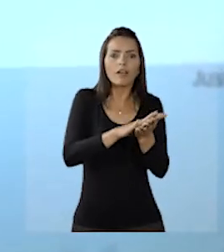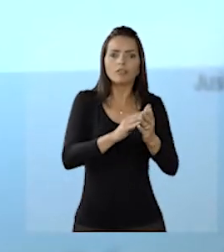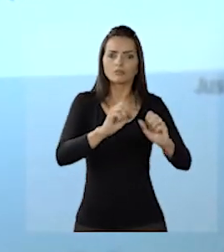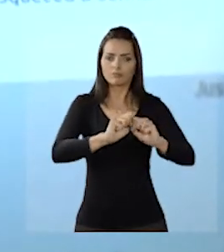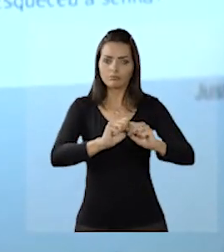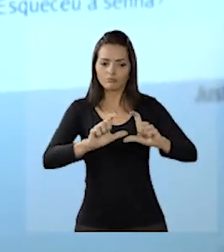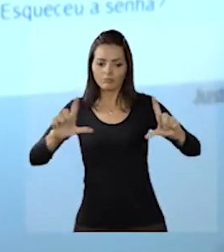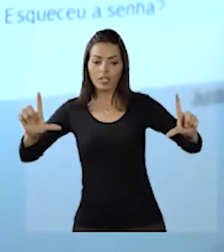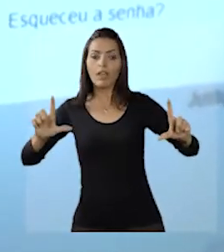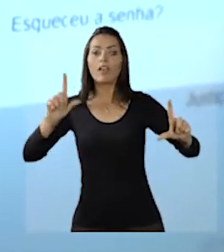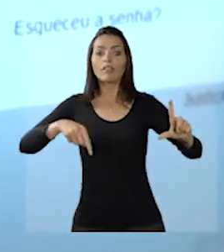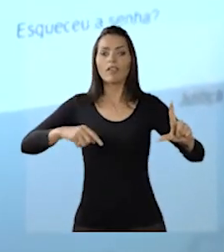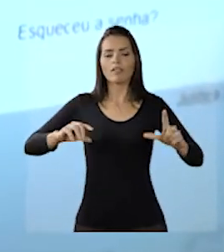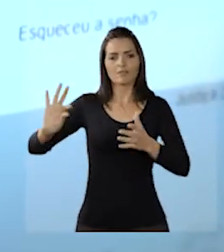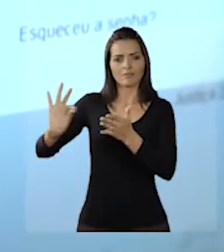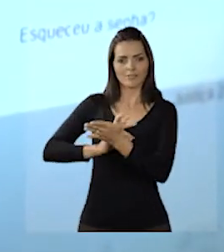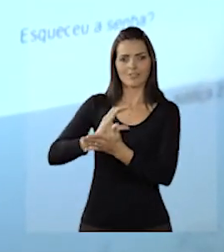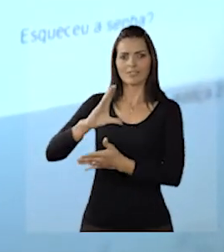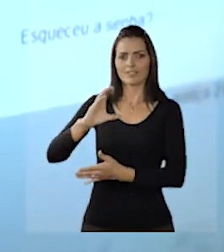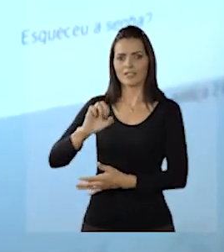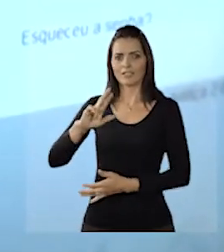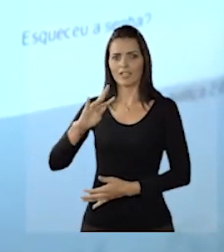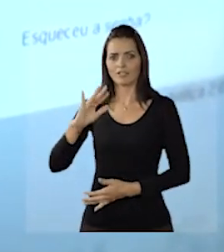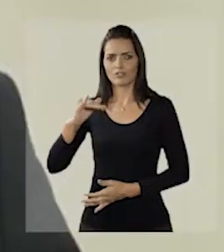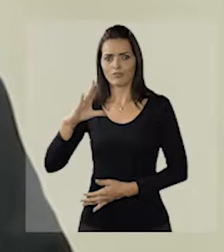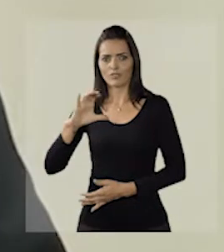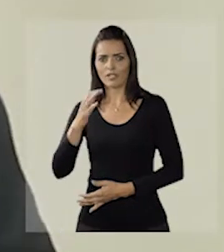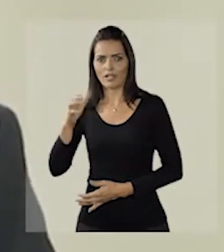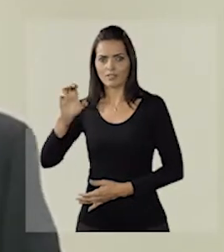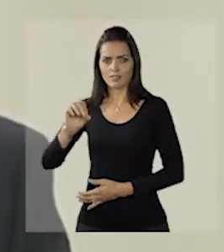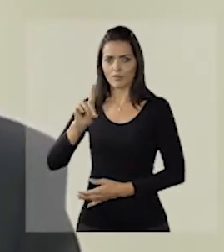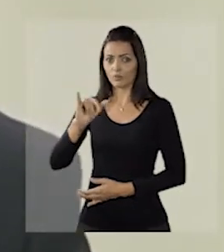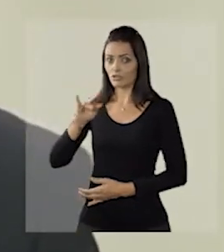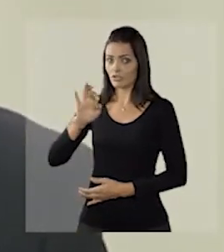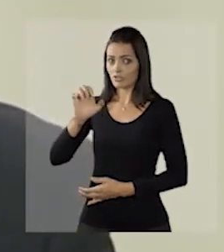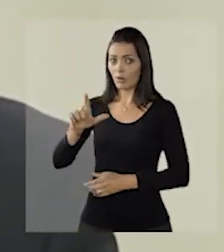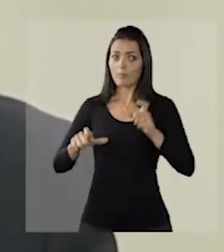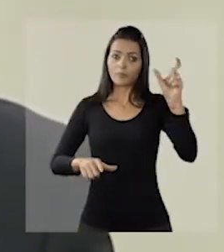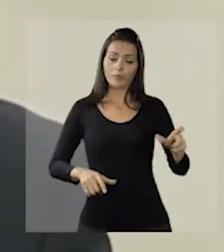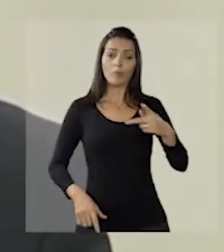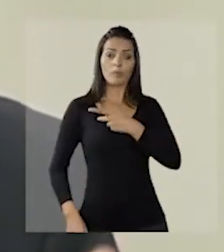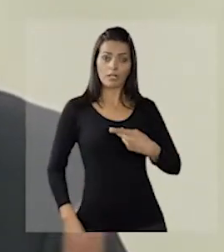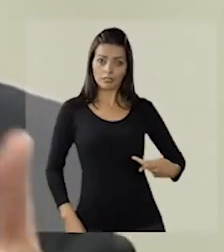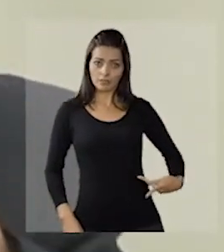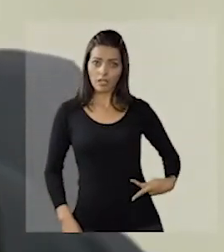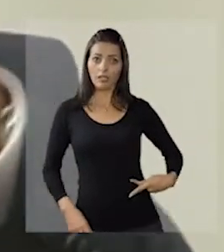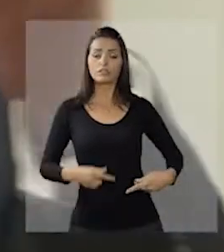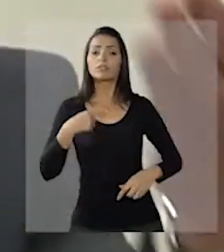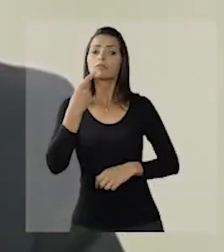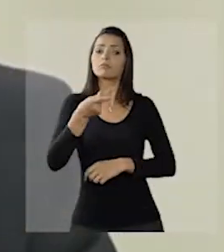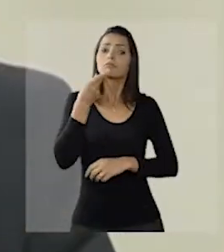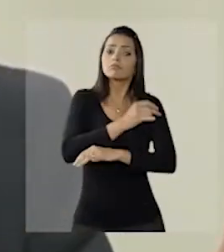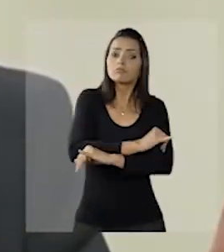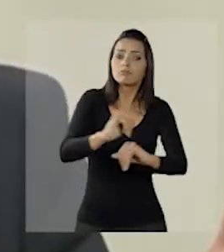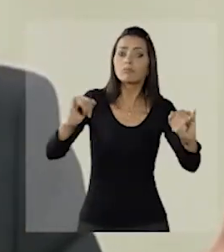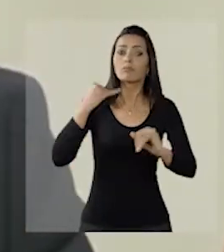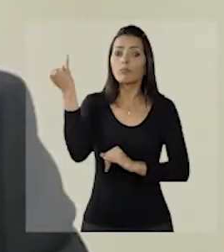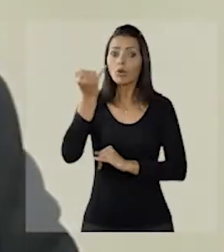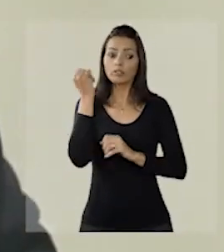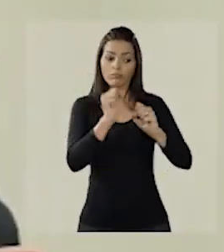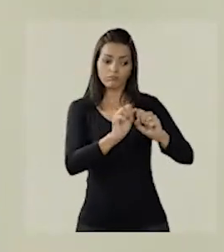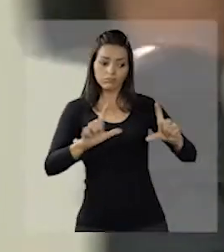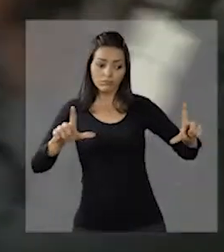na plataforma via certificação digital. Cláudio Lamáquia ressaltou a relevância da ferramenta com